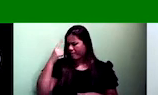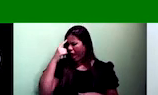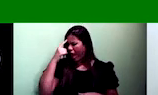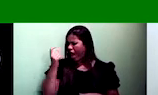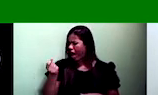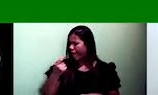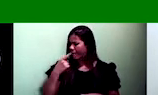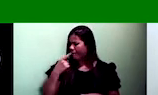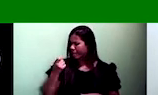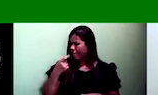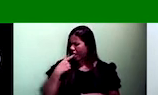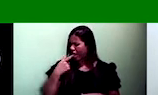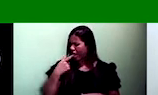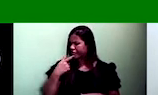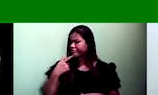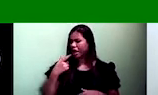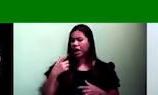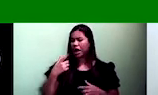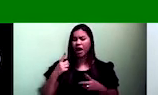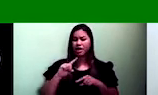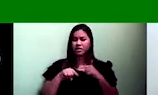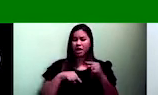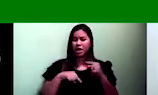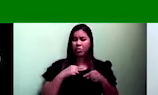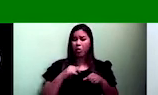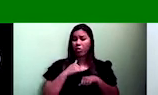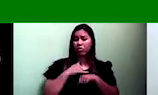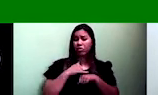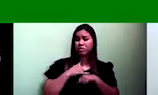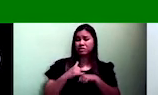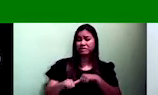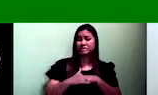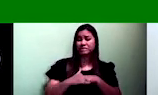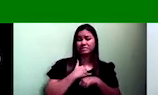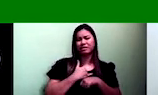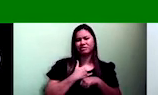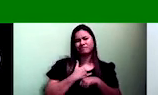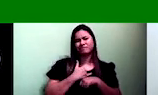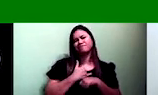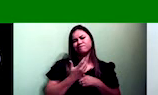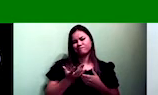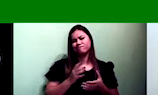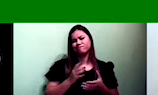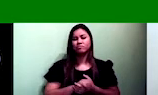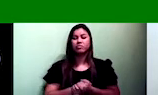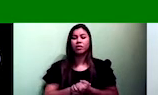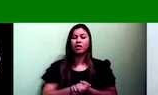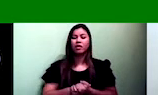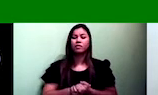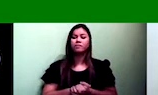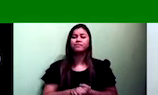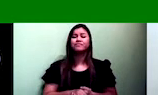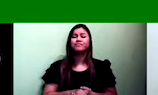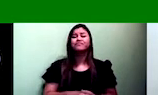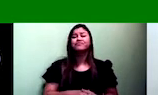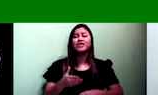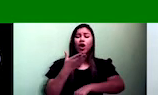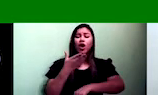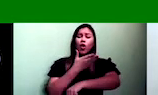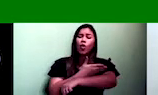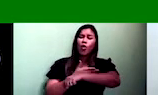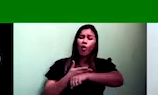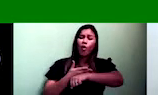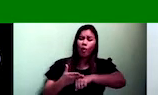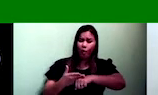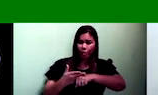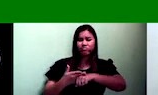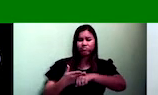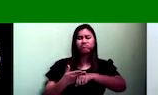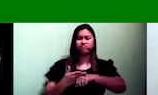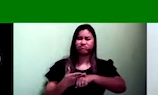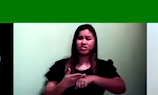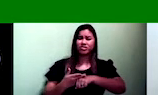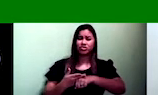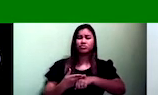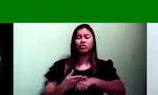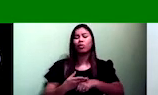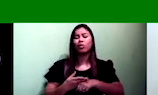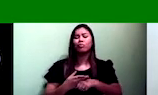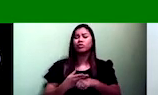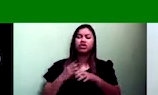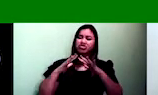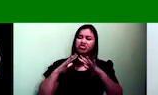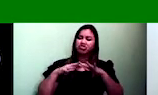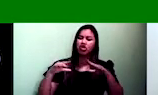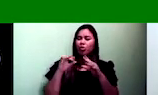que a doença está curada. A cultura popular, isso aqui no Brasil pega muito, né? Todo mundo